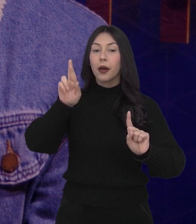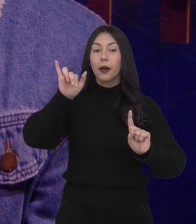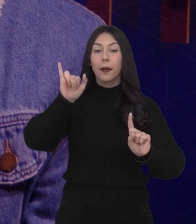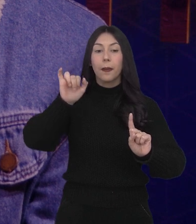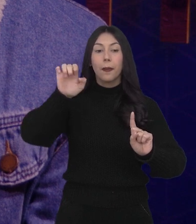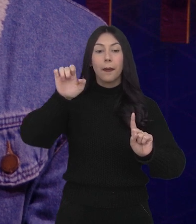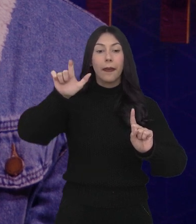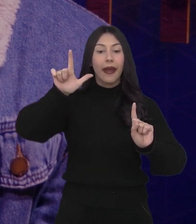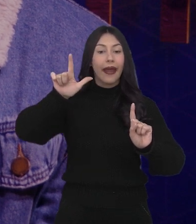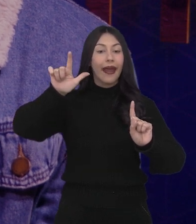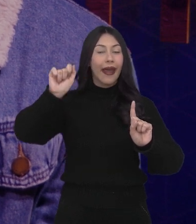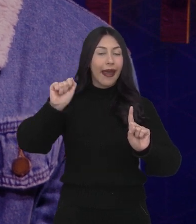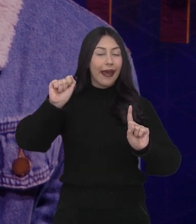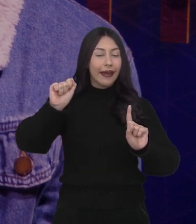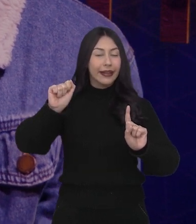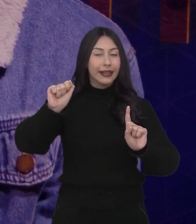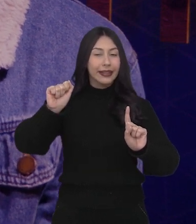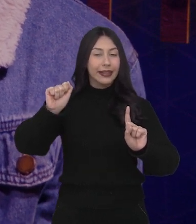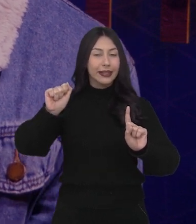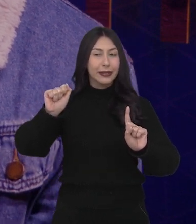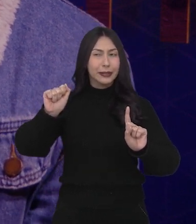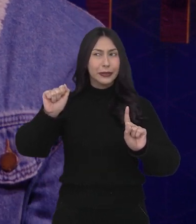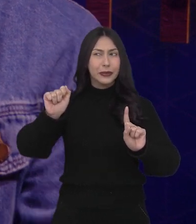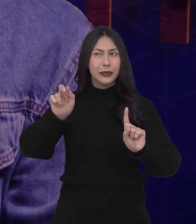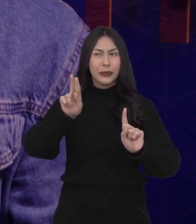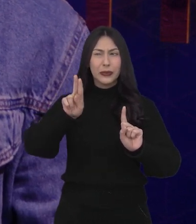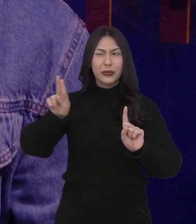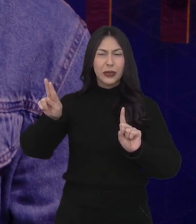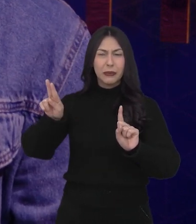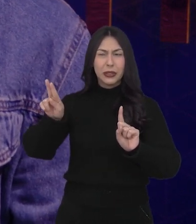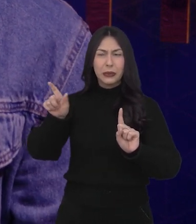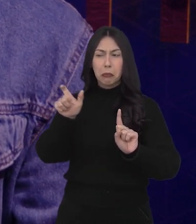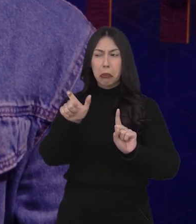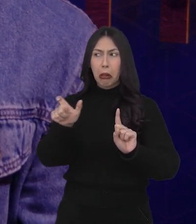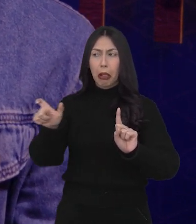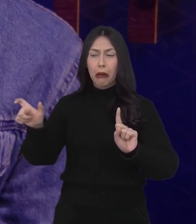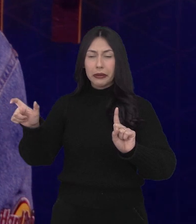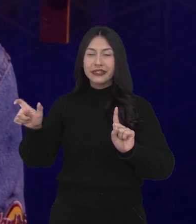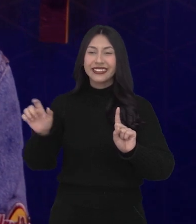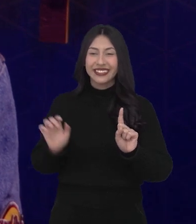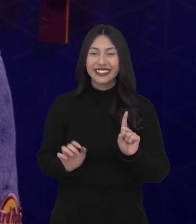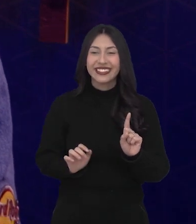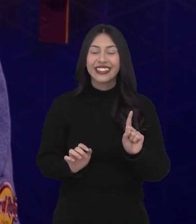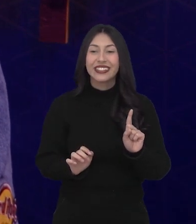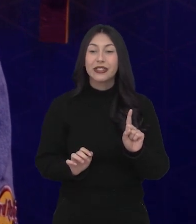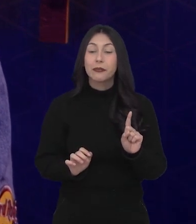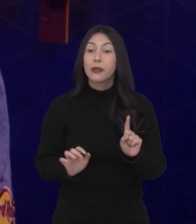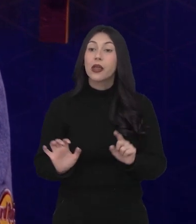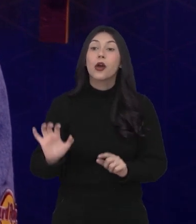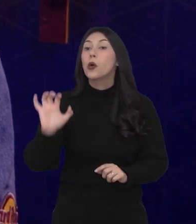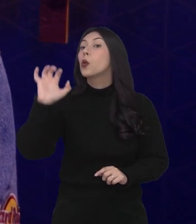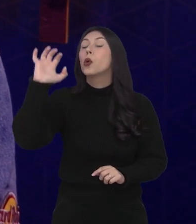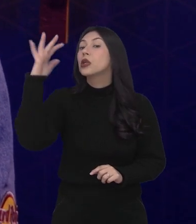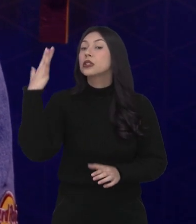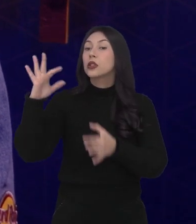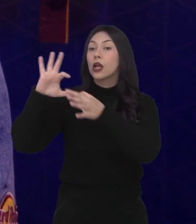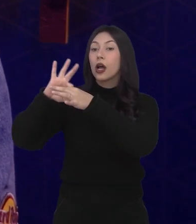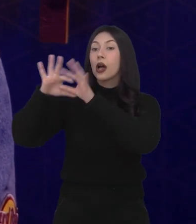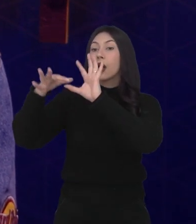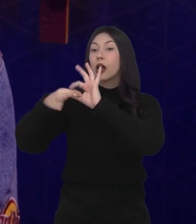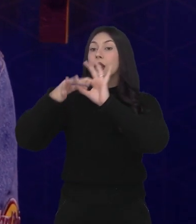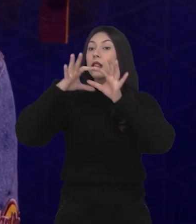Andersen Schweiz, ou Schess, sei lá. Tá o nome dela aqui na tela para você ler. Isso aconteceu